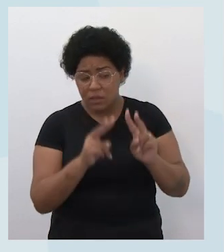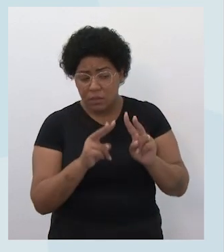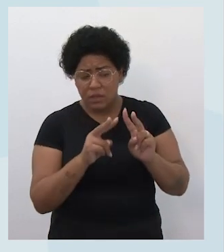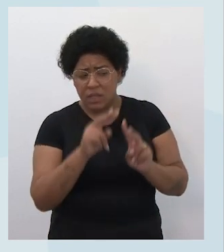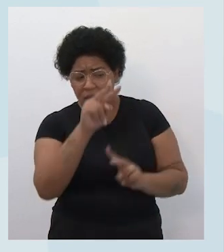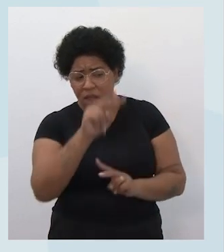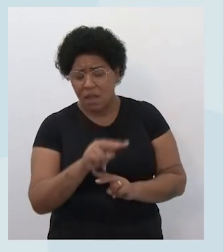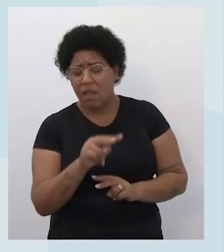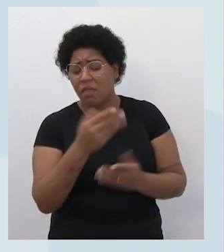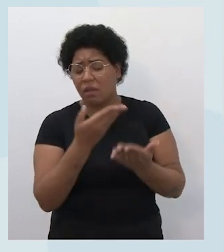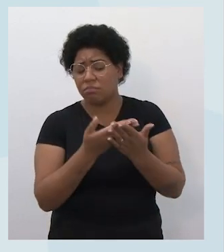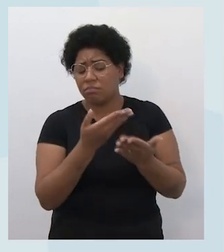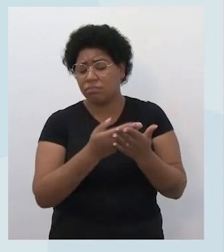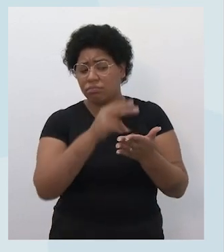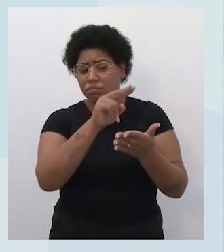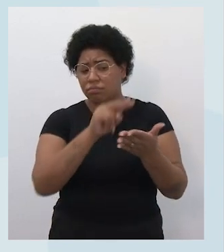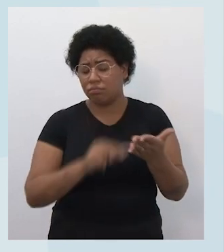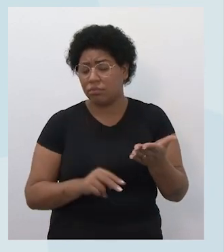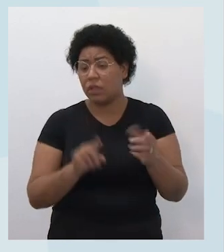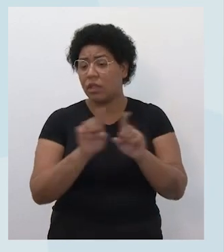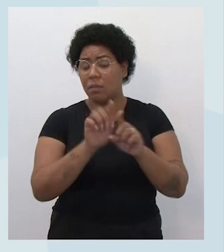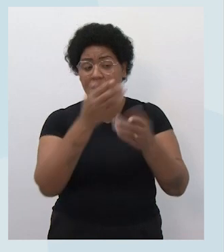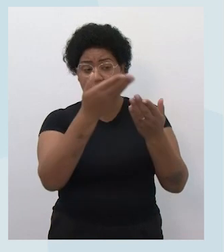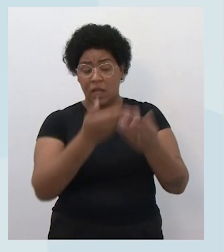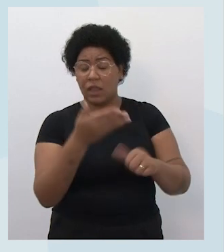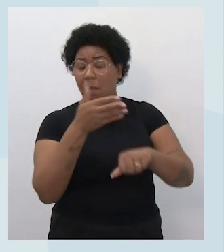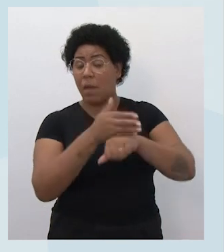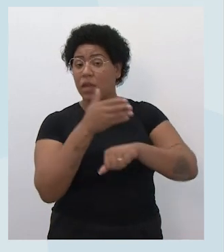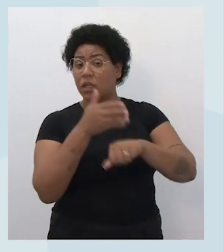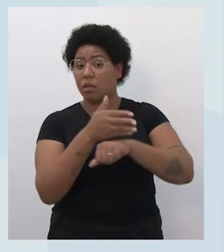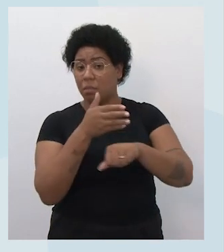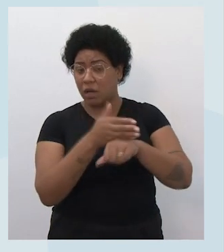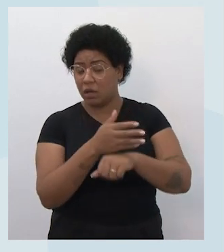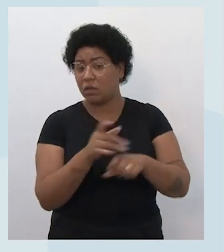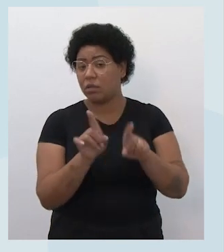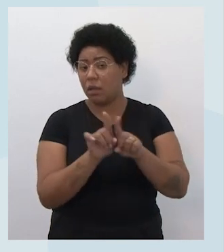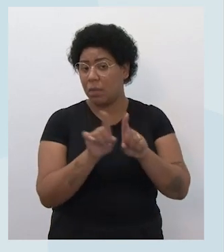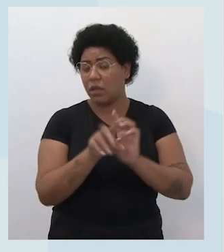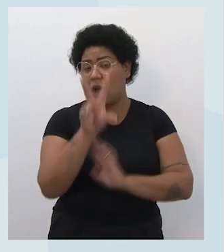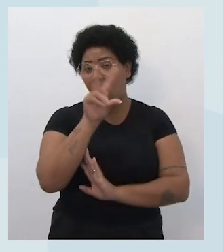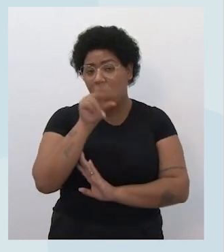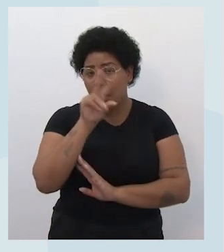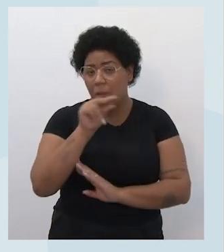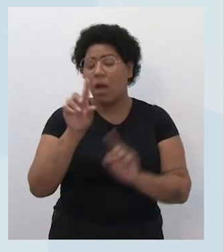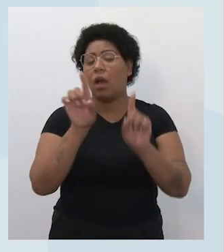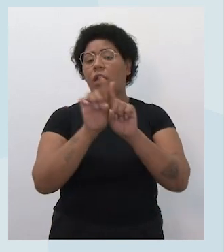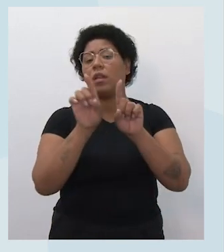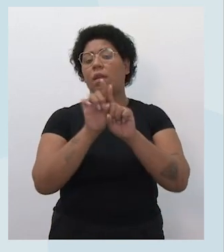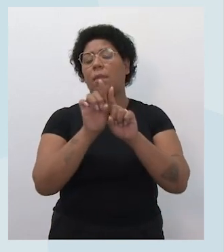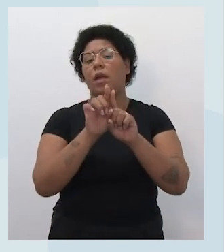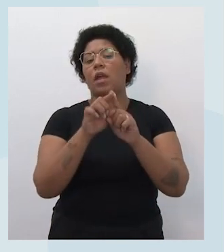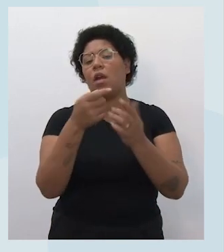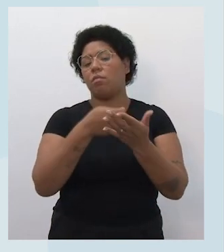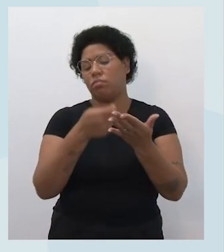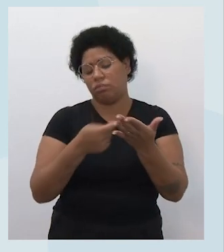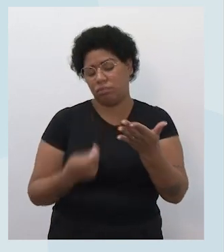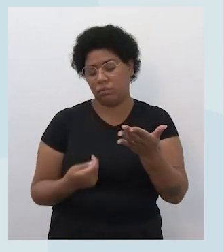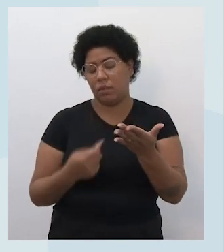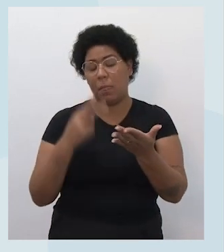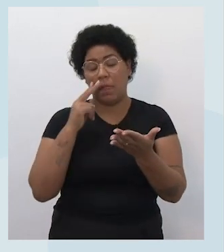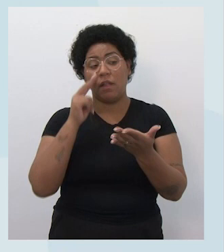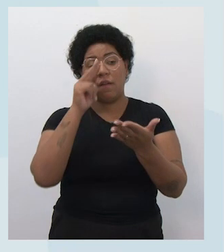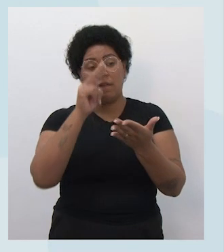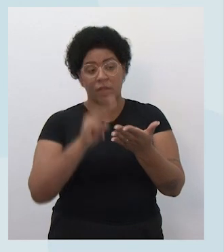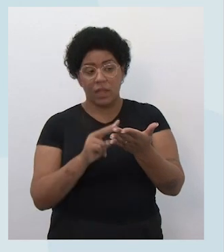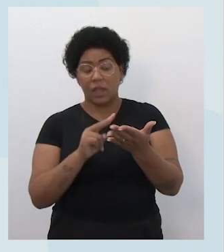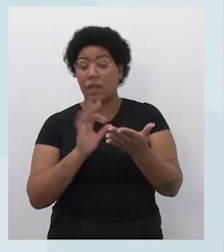levar em conta os comentários e a participação desse estudante, né, tanto de forma oral quanto escrita, se essa participação é coerente com a